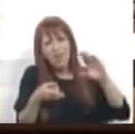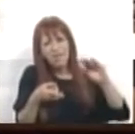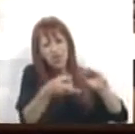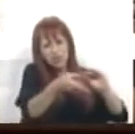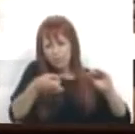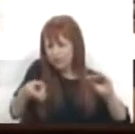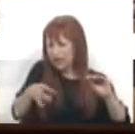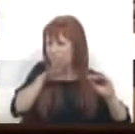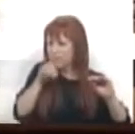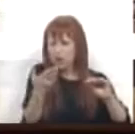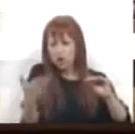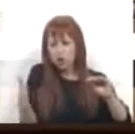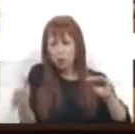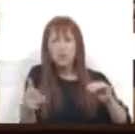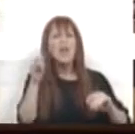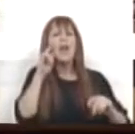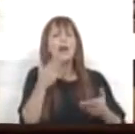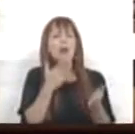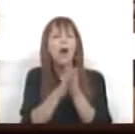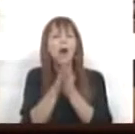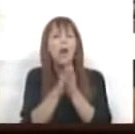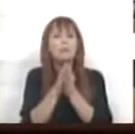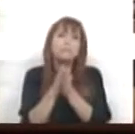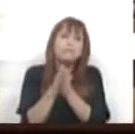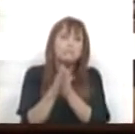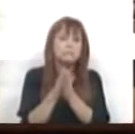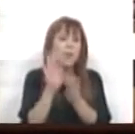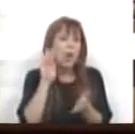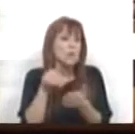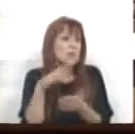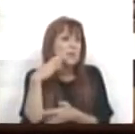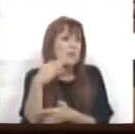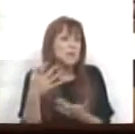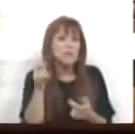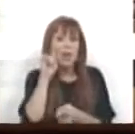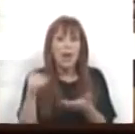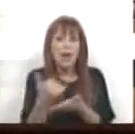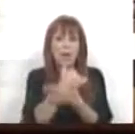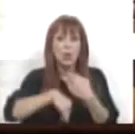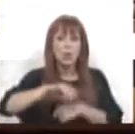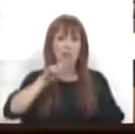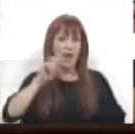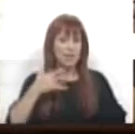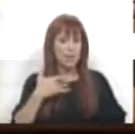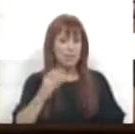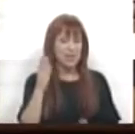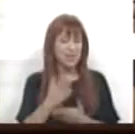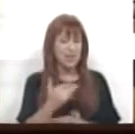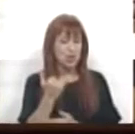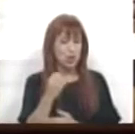cada 10 famílias. E quem é que lucra com isto? Bem, a conclusão é simples. Quem lucra é a EDP, que